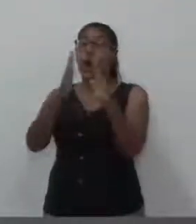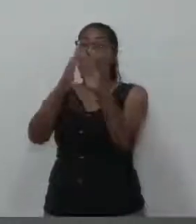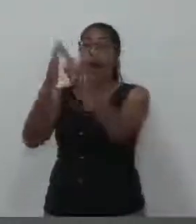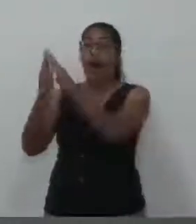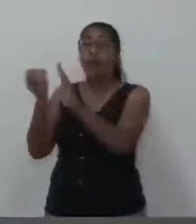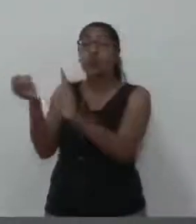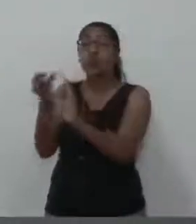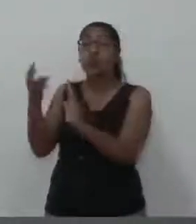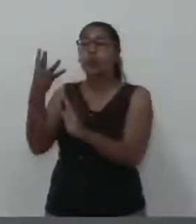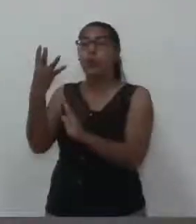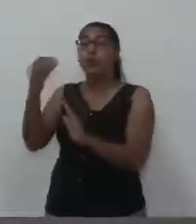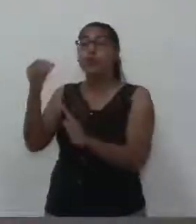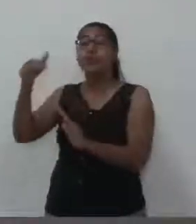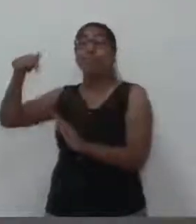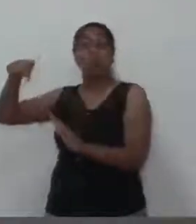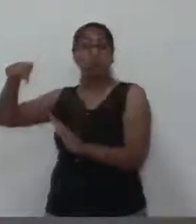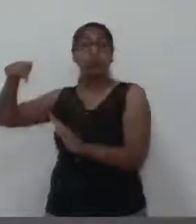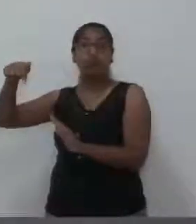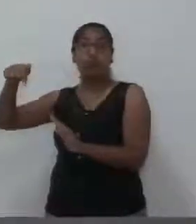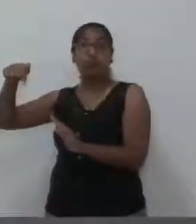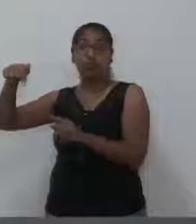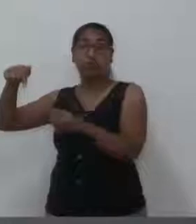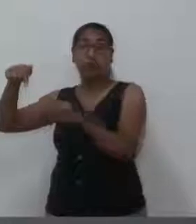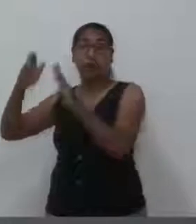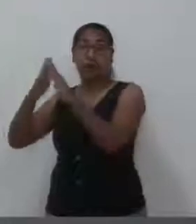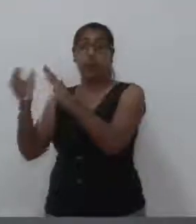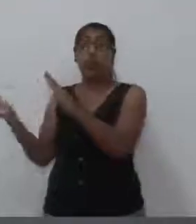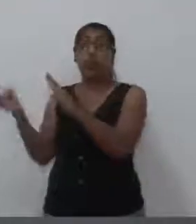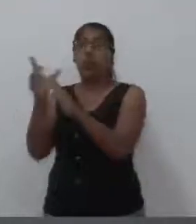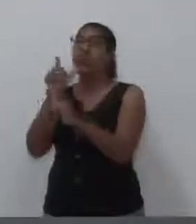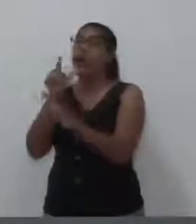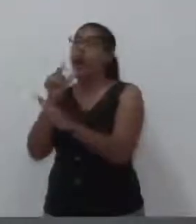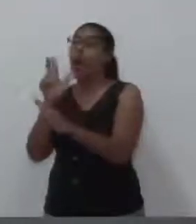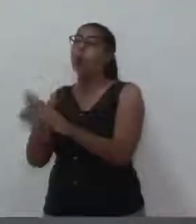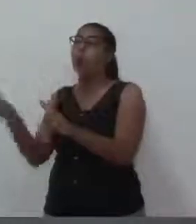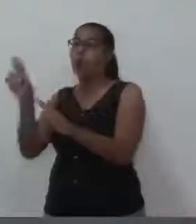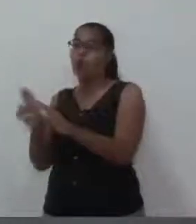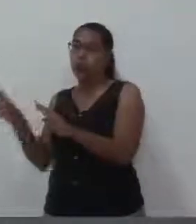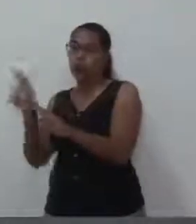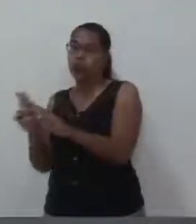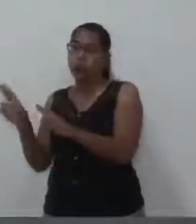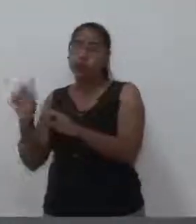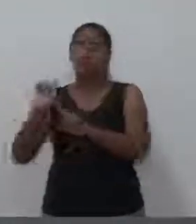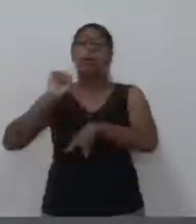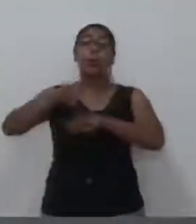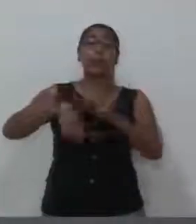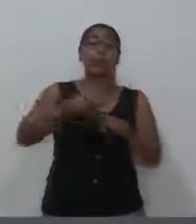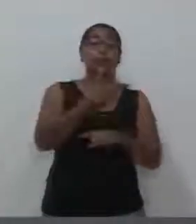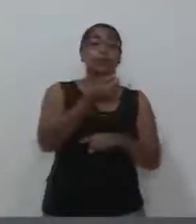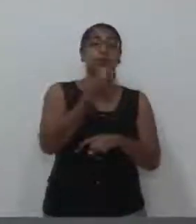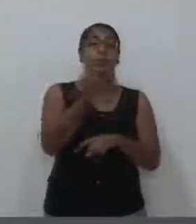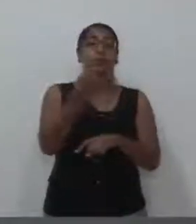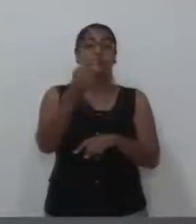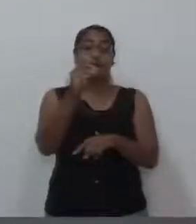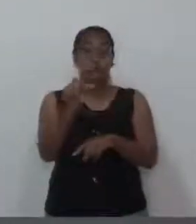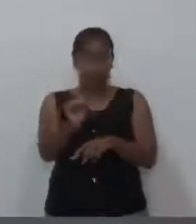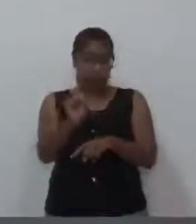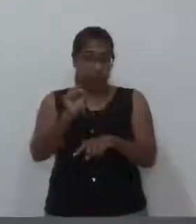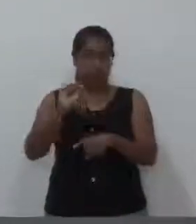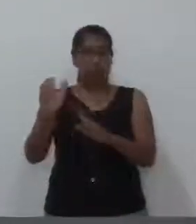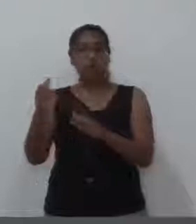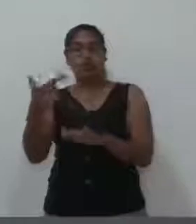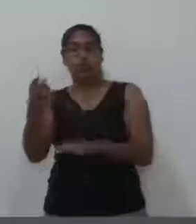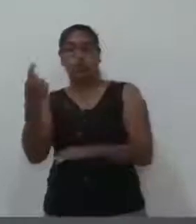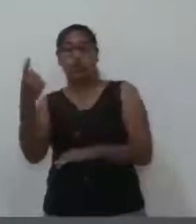água. De 2018 para 2019, nós tivemos uma redução do número de casas que foram